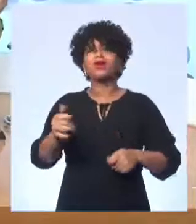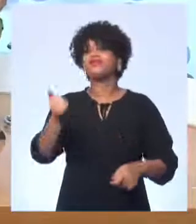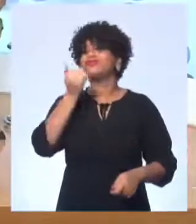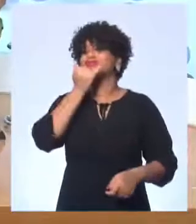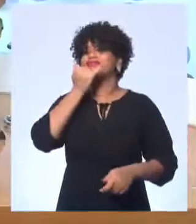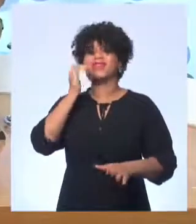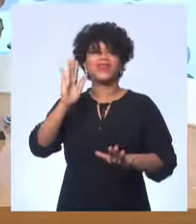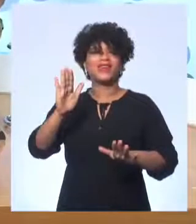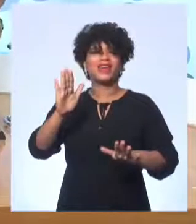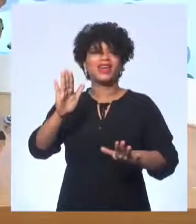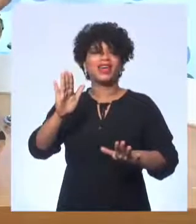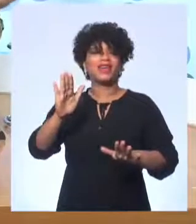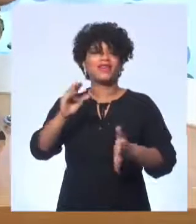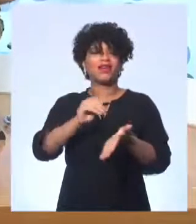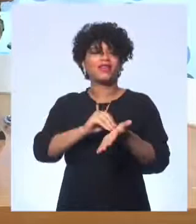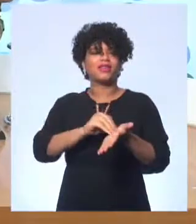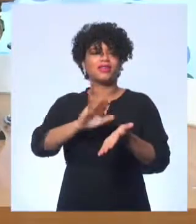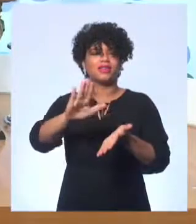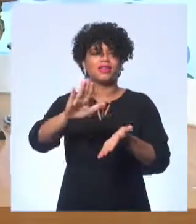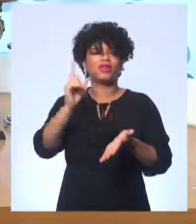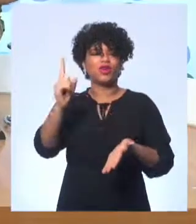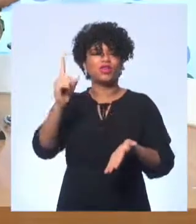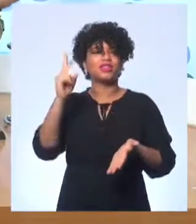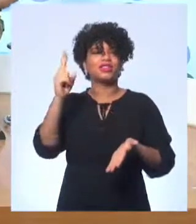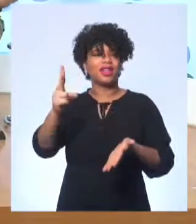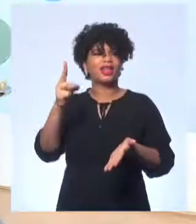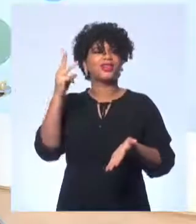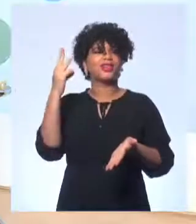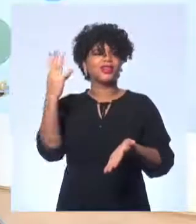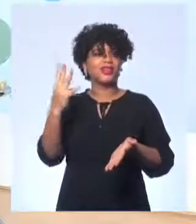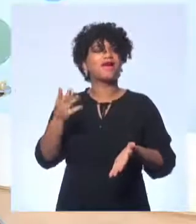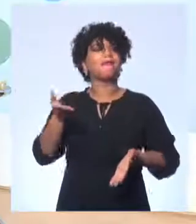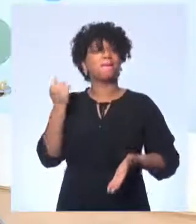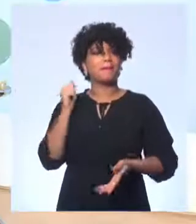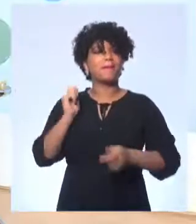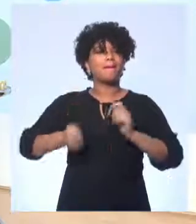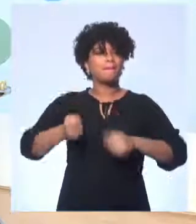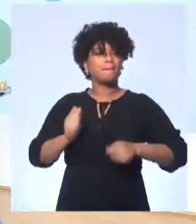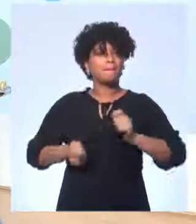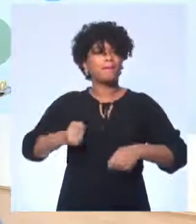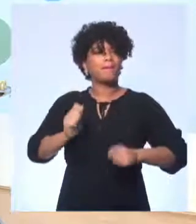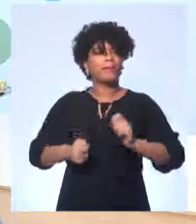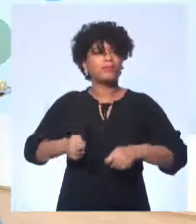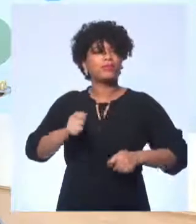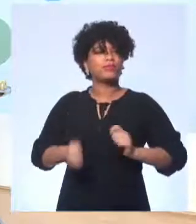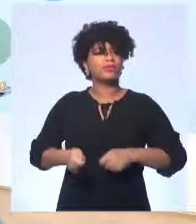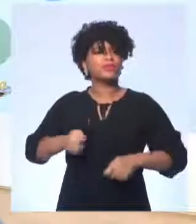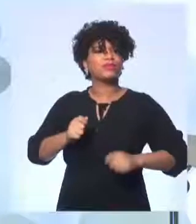desculpa, hein? Esqueci de fazer um negócio importante. 1, 2, 3, 4.